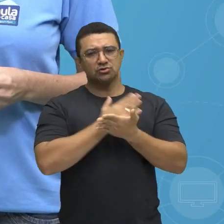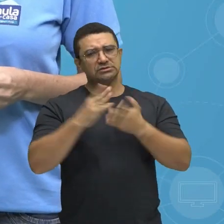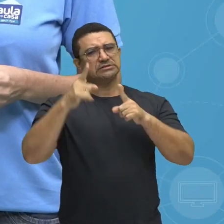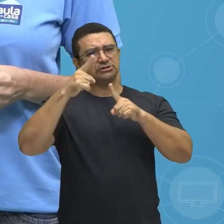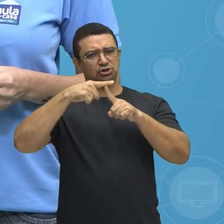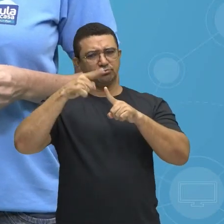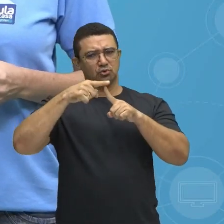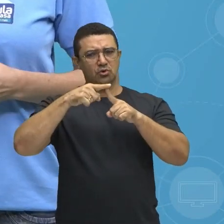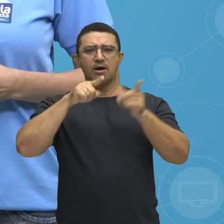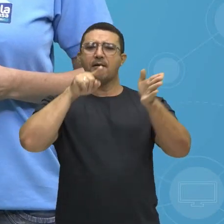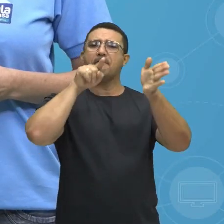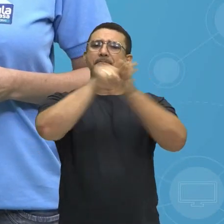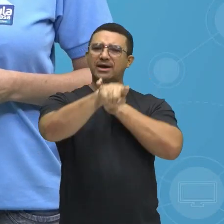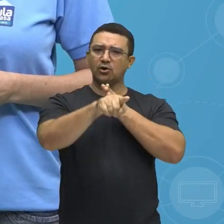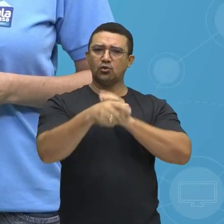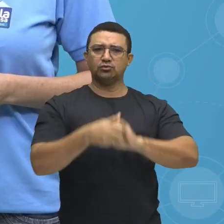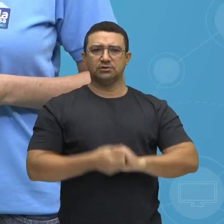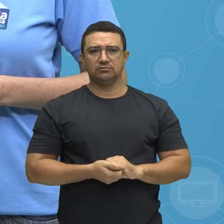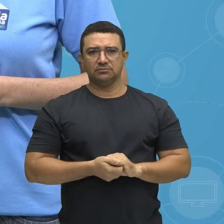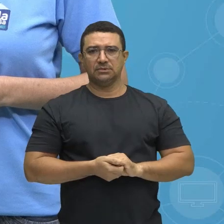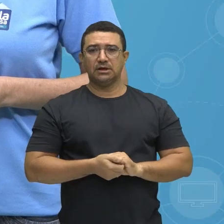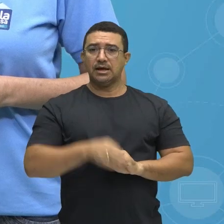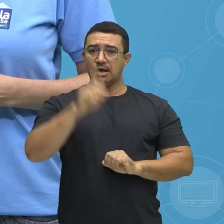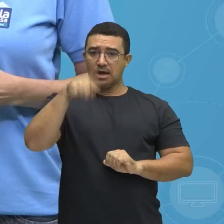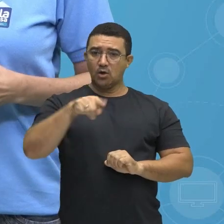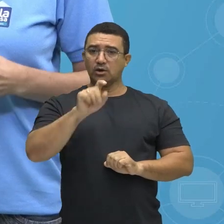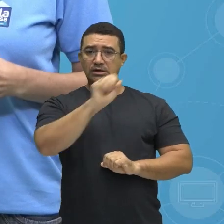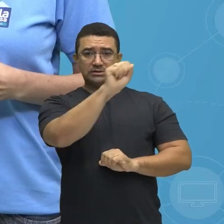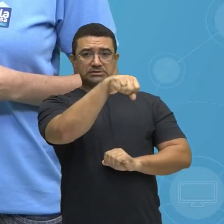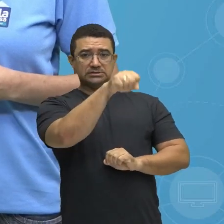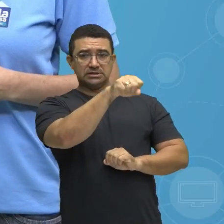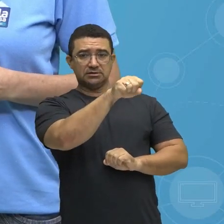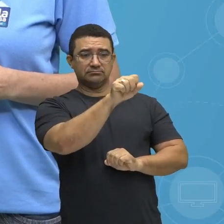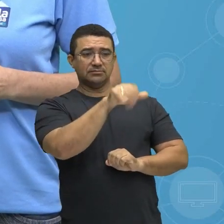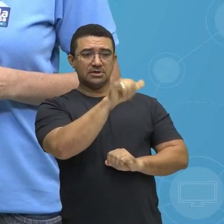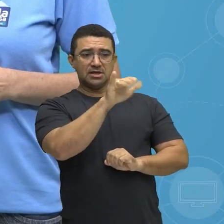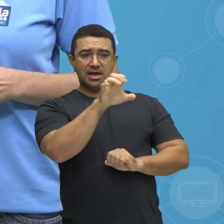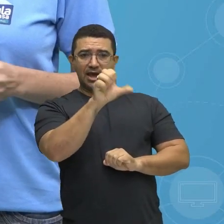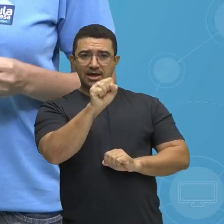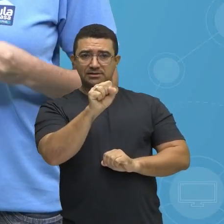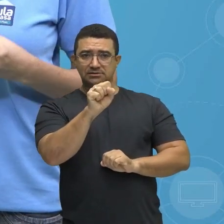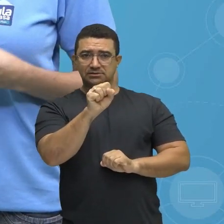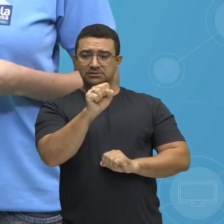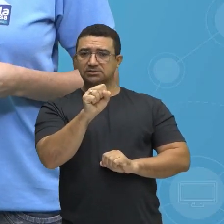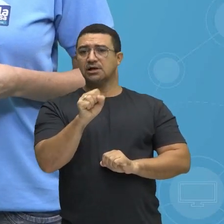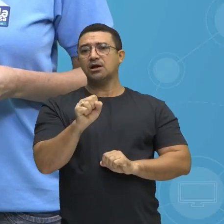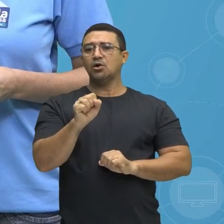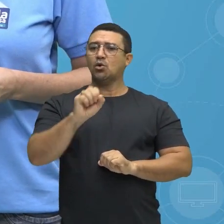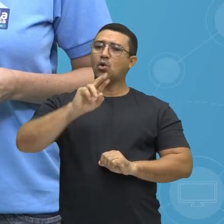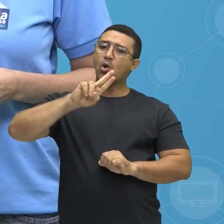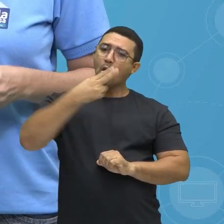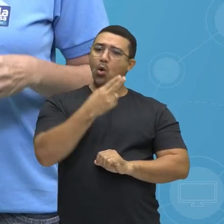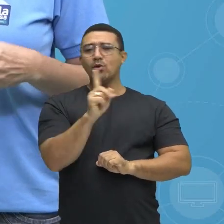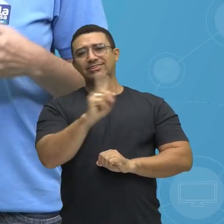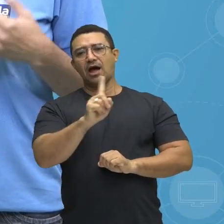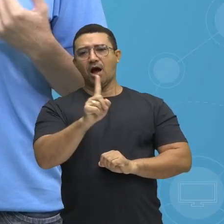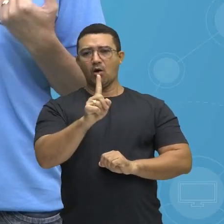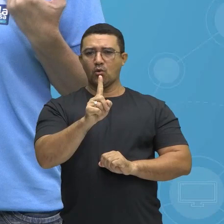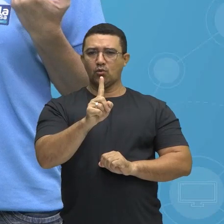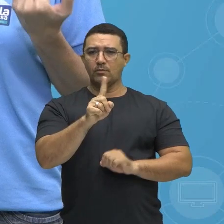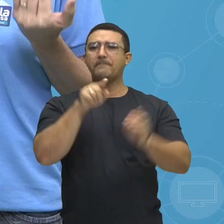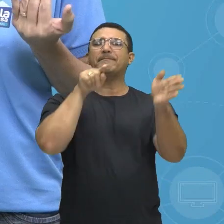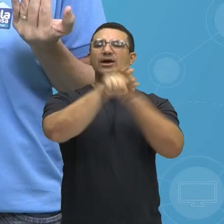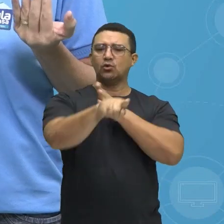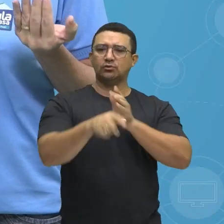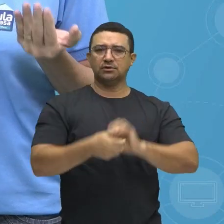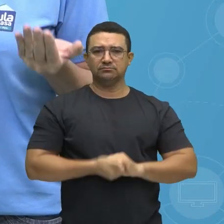perguntas, que a gente chama de yes-no questions, que tem também em português. O que é yes-no questions? São